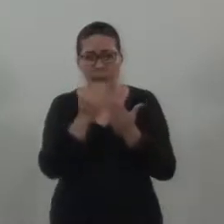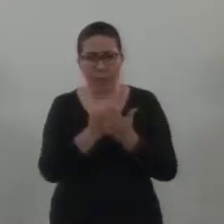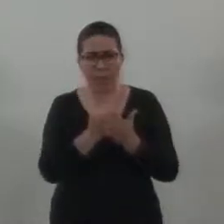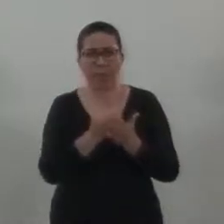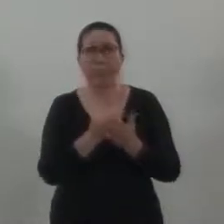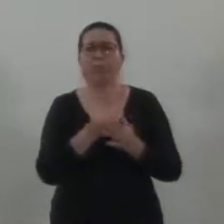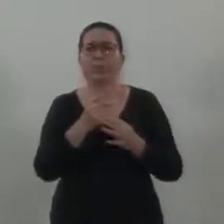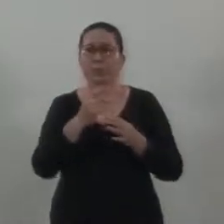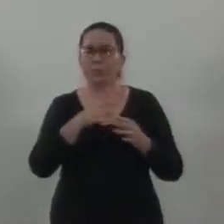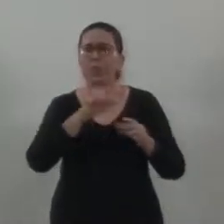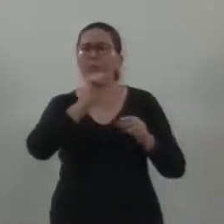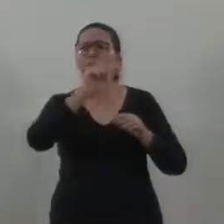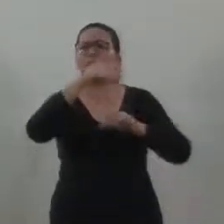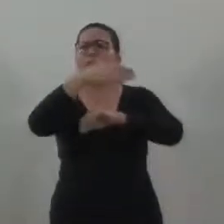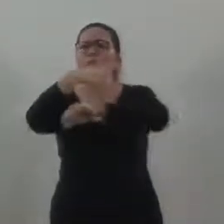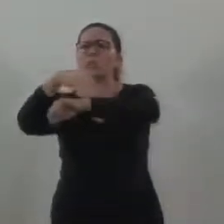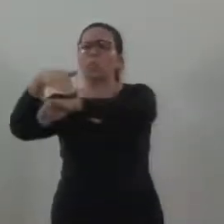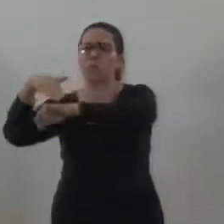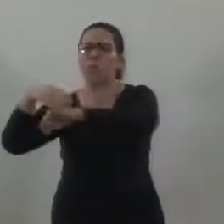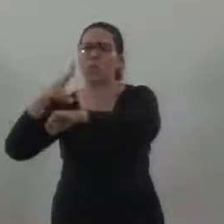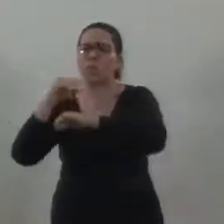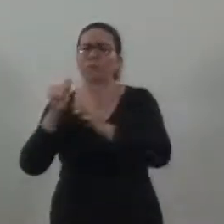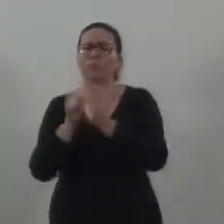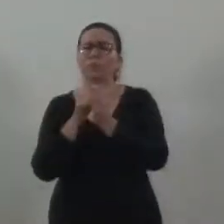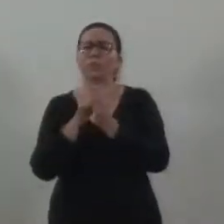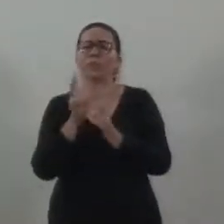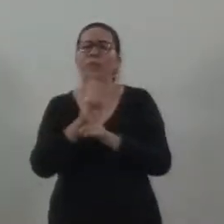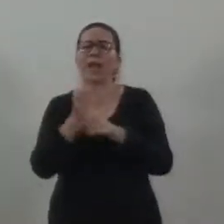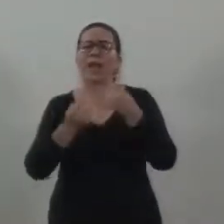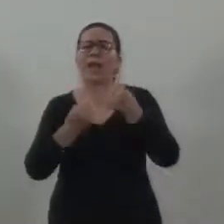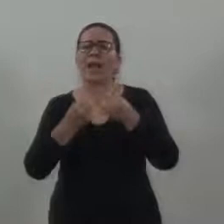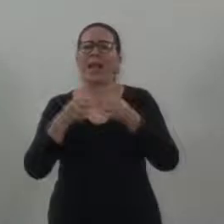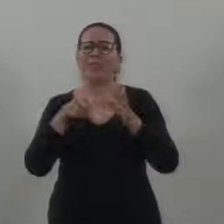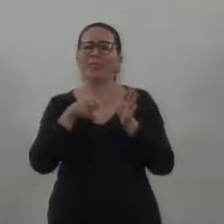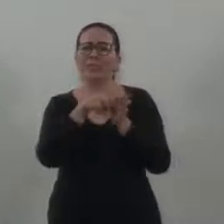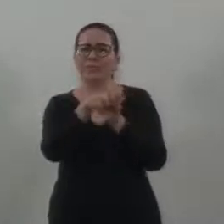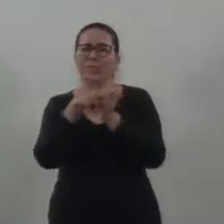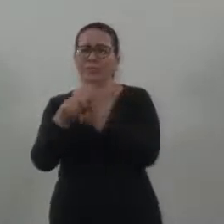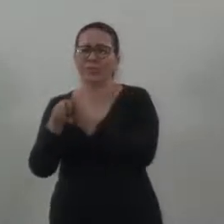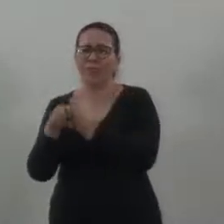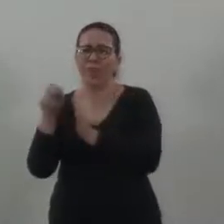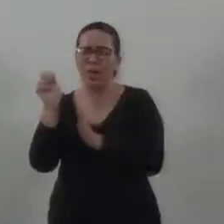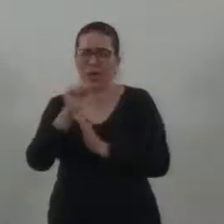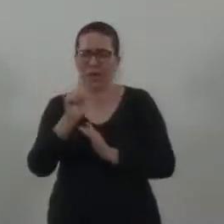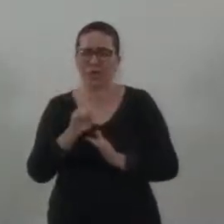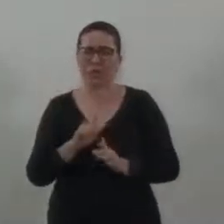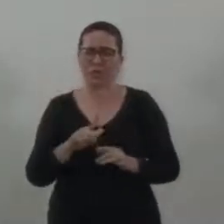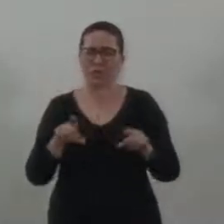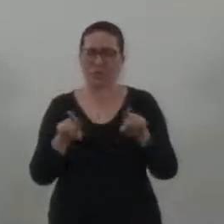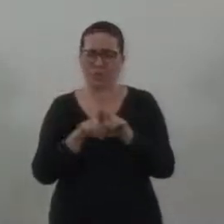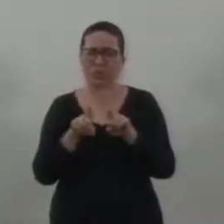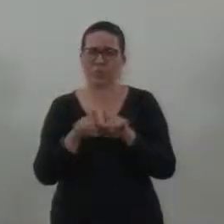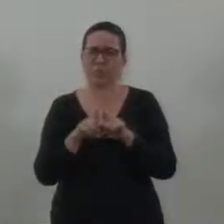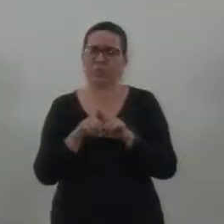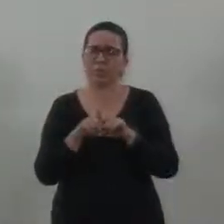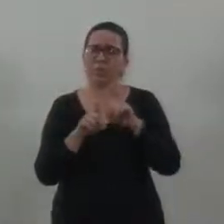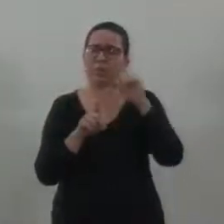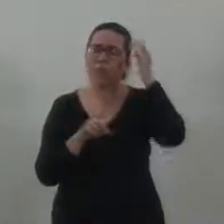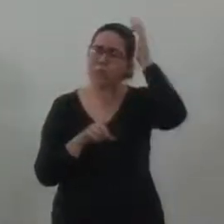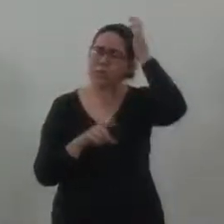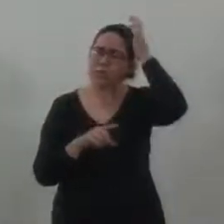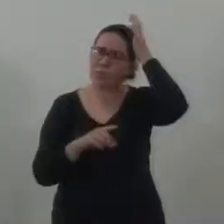muitas áreas. Nós estamos falando de um projeto aí que já se admite que vai circular para a empresa algo